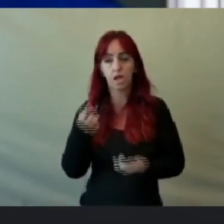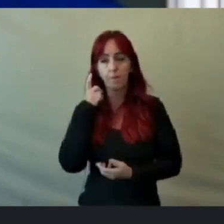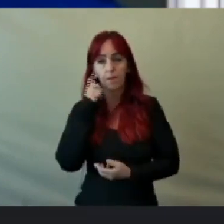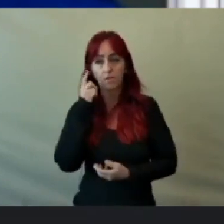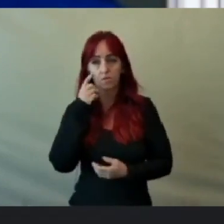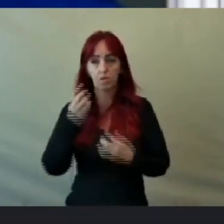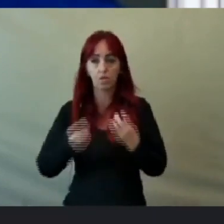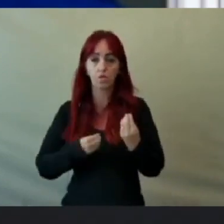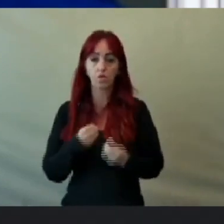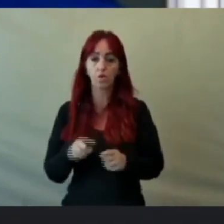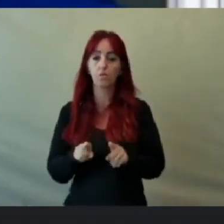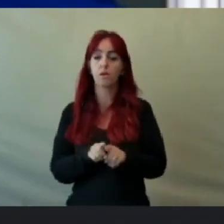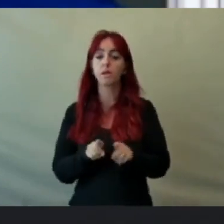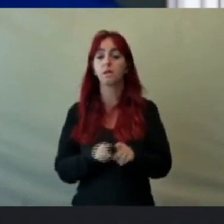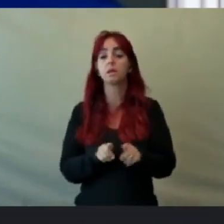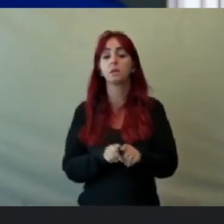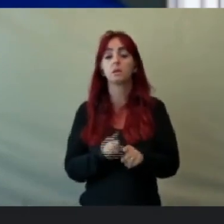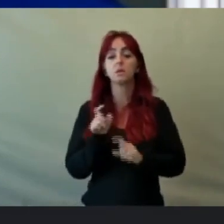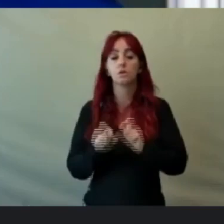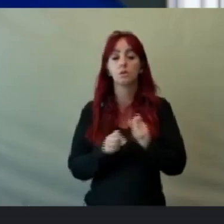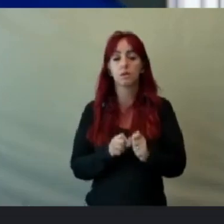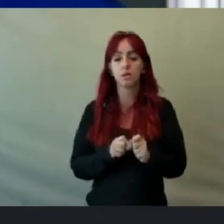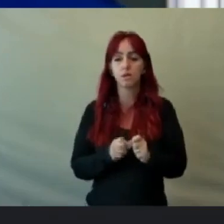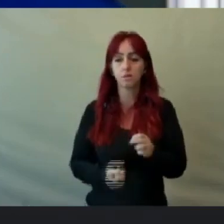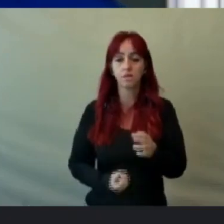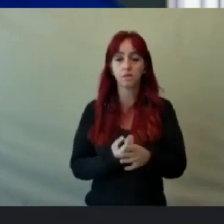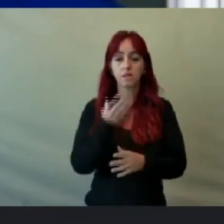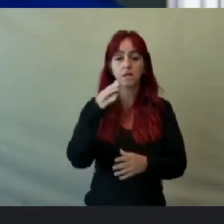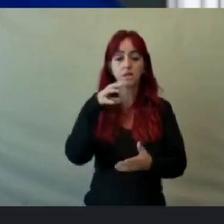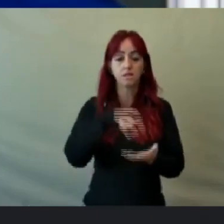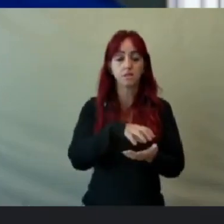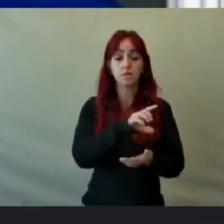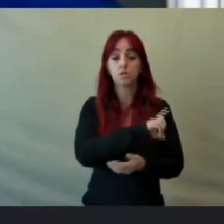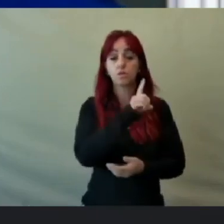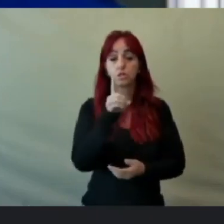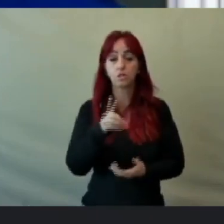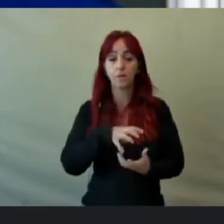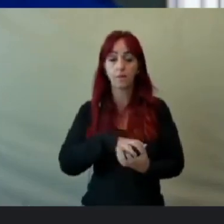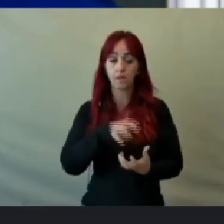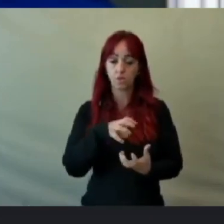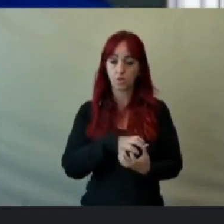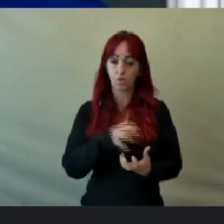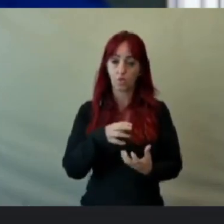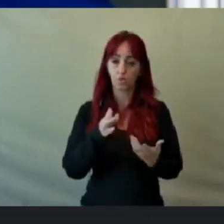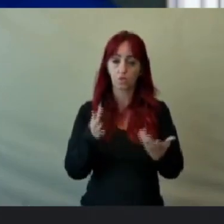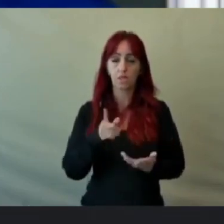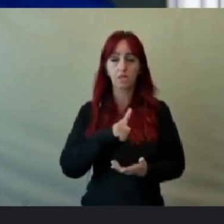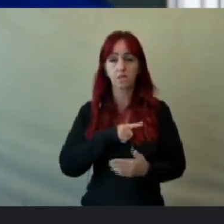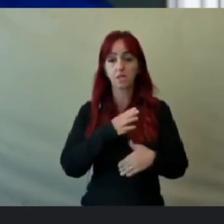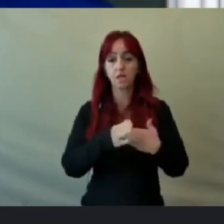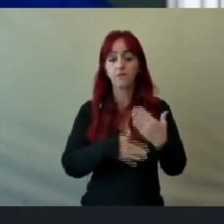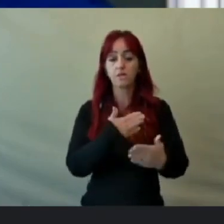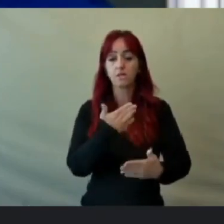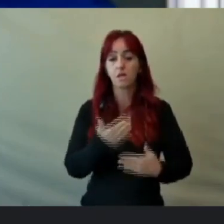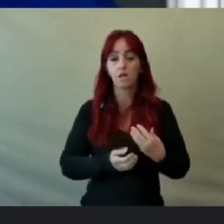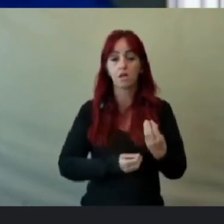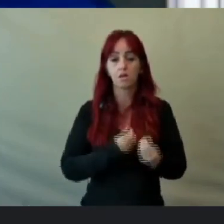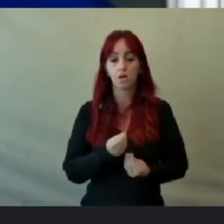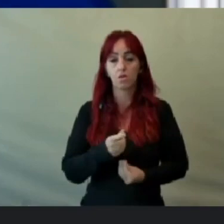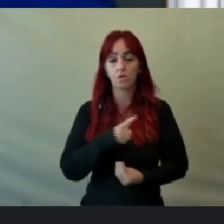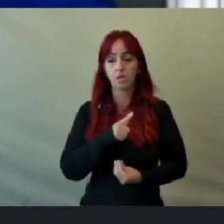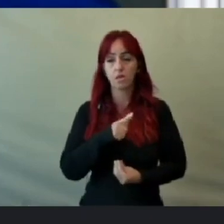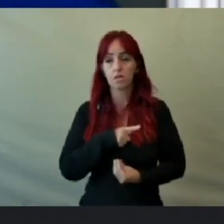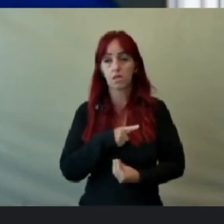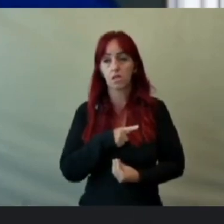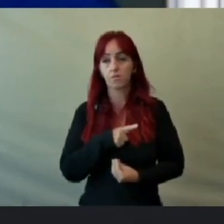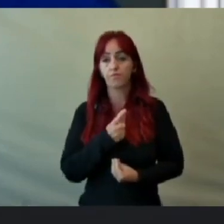se implementar um centro-dia para idosos mas a gente tem que avançar e ter pelo menos um centro-dia em cada